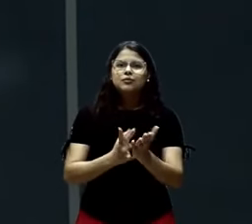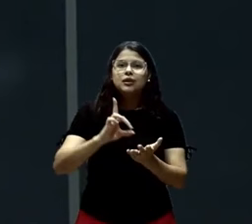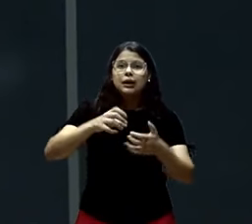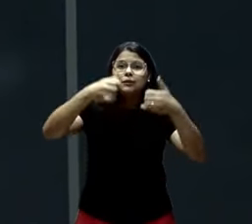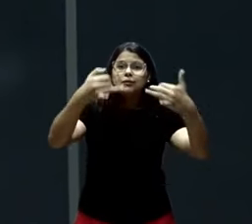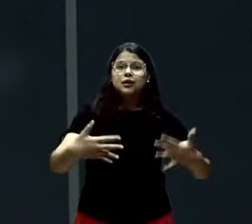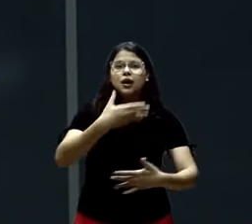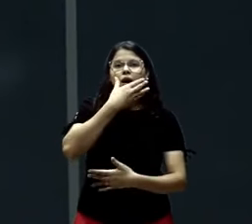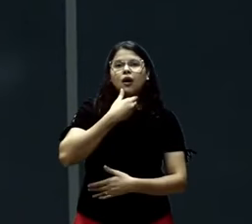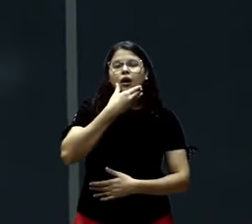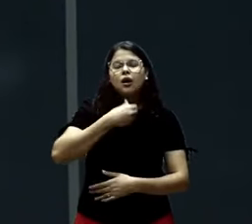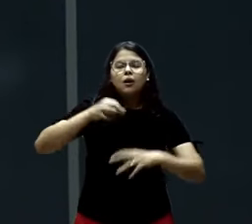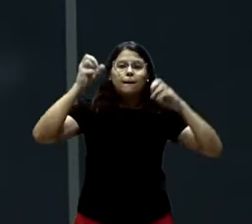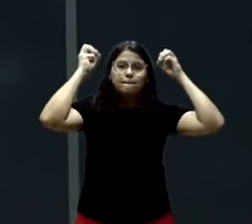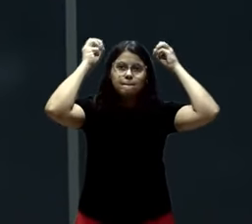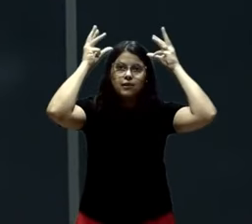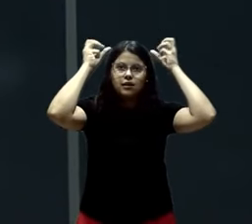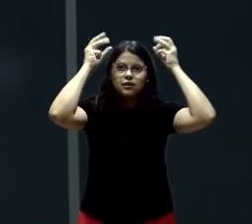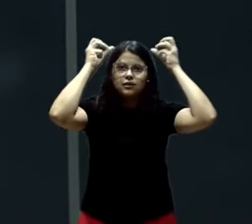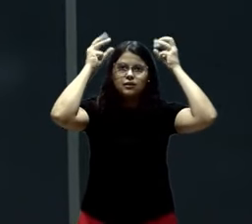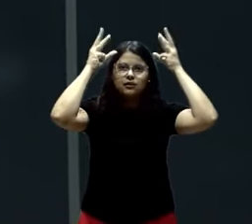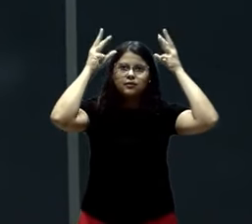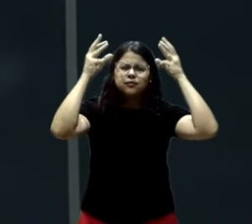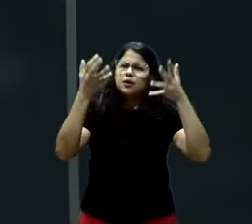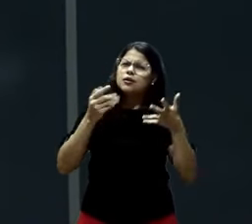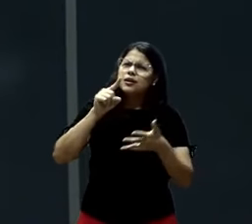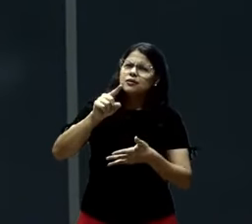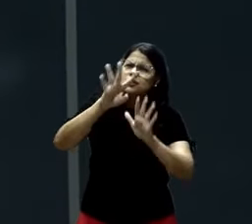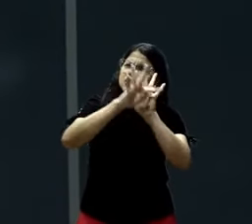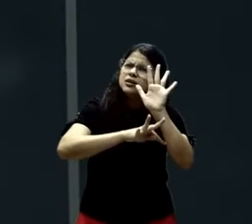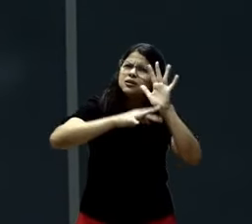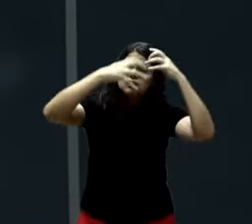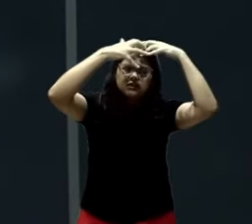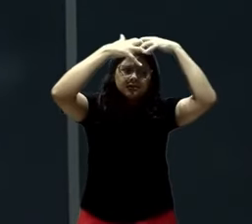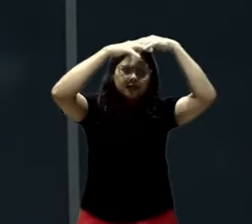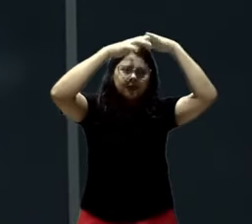Moisés. E é um texto que eu queria que você meditasse como